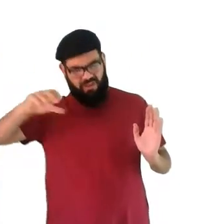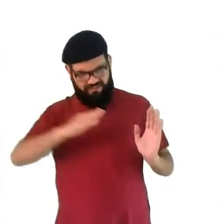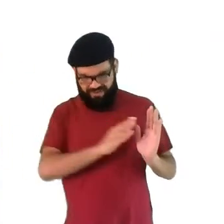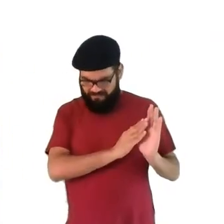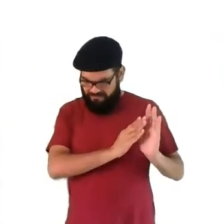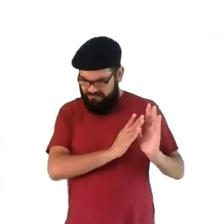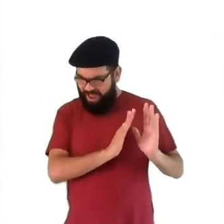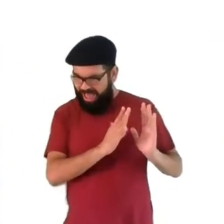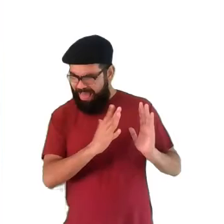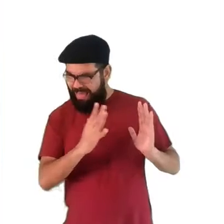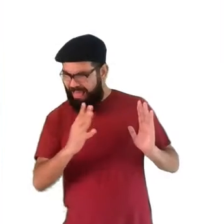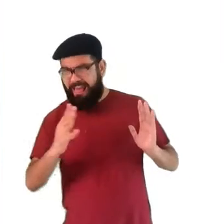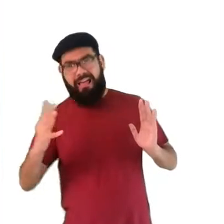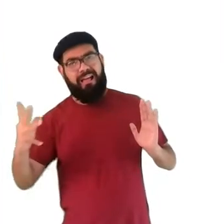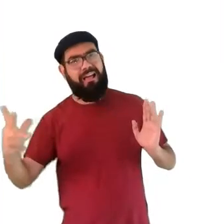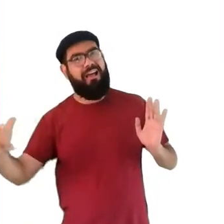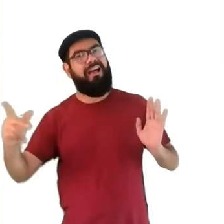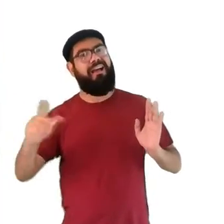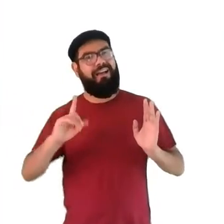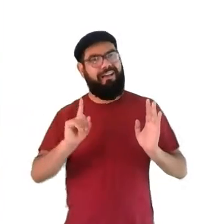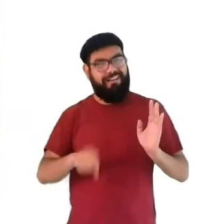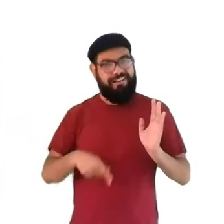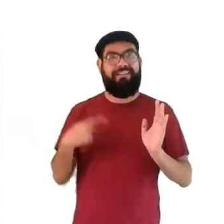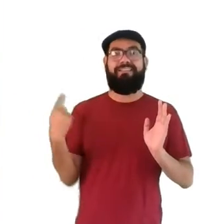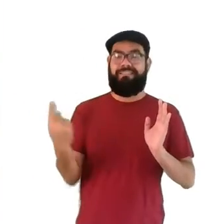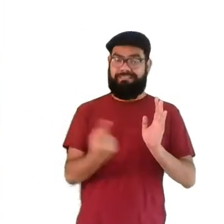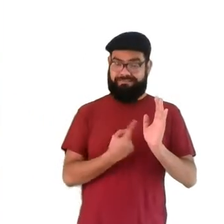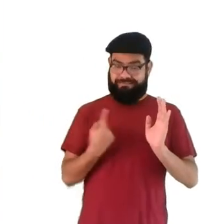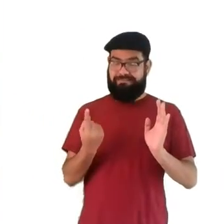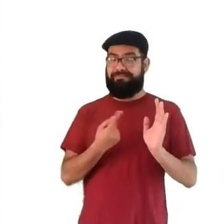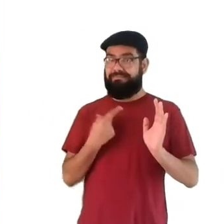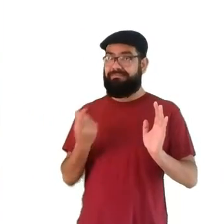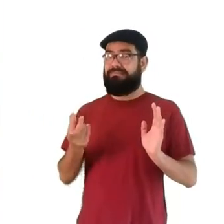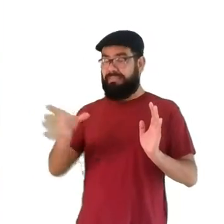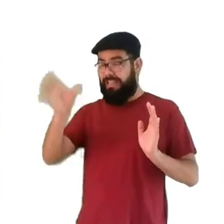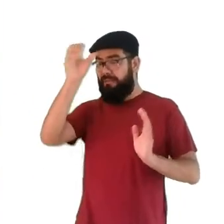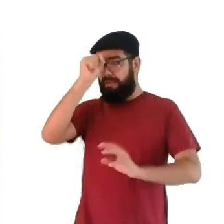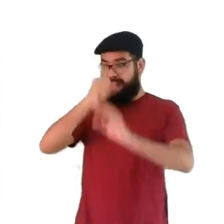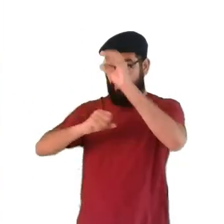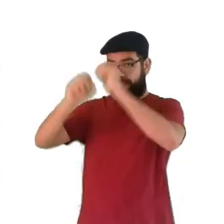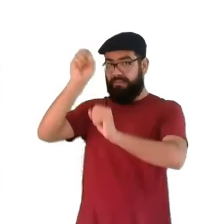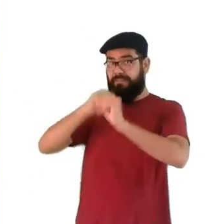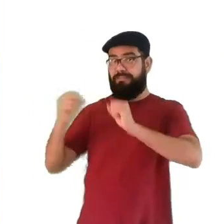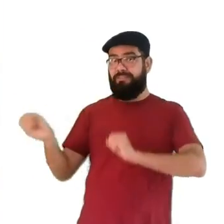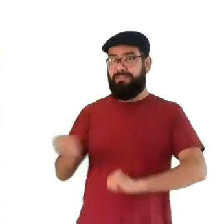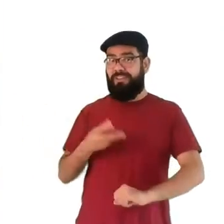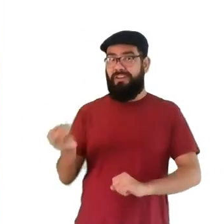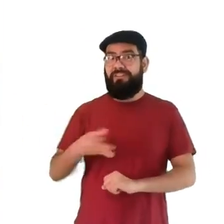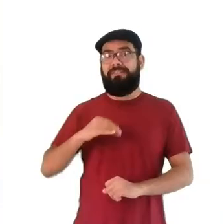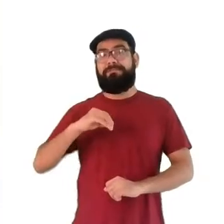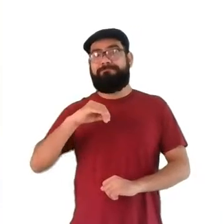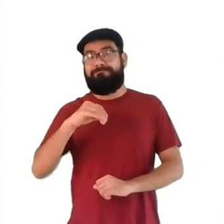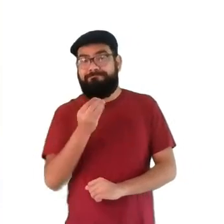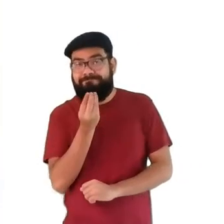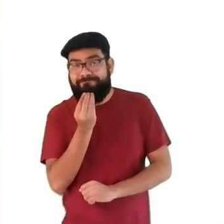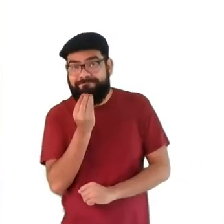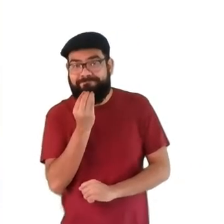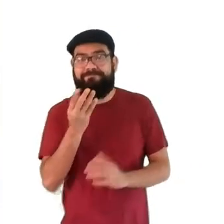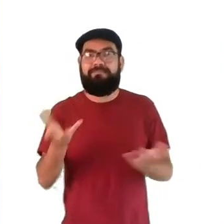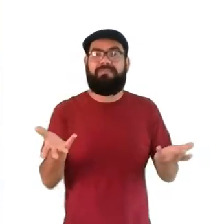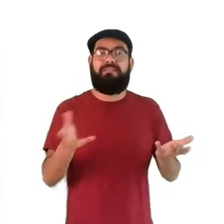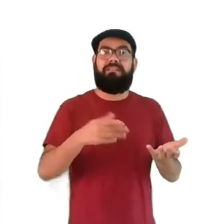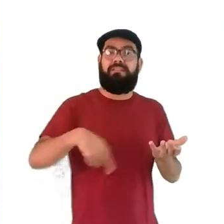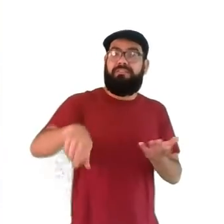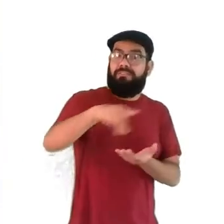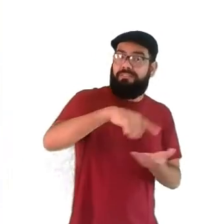bem extensa, onde nós temos aí novos aprendizados e nós temos que aproveitar. No caso, vocês ainda vão